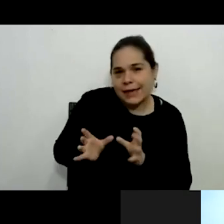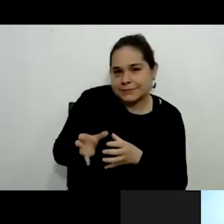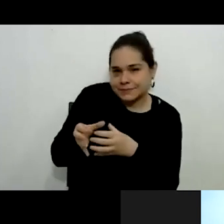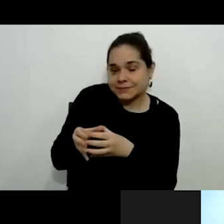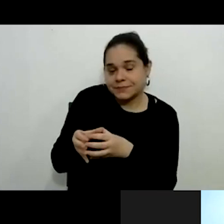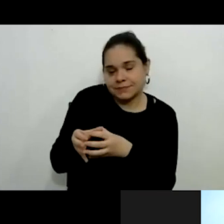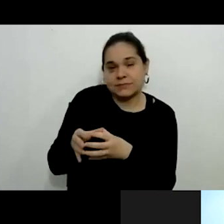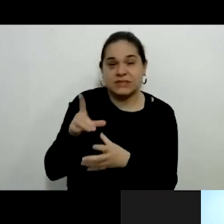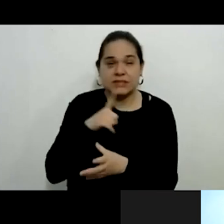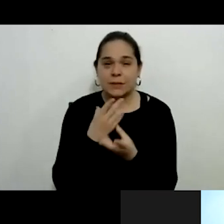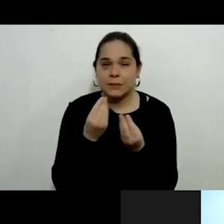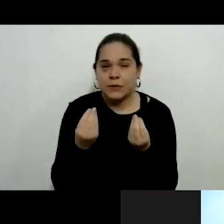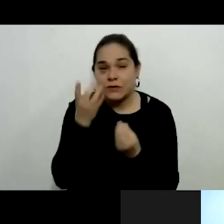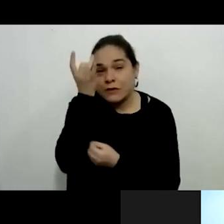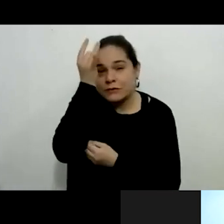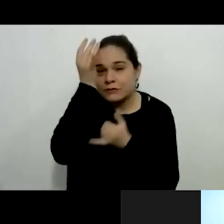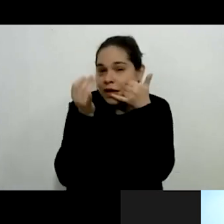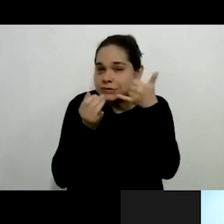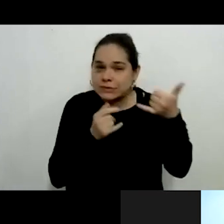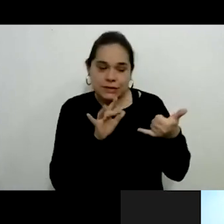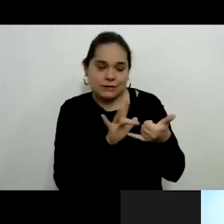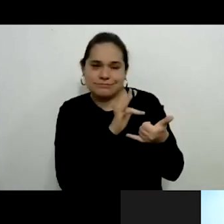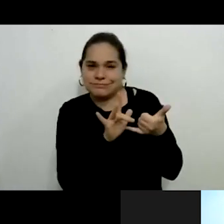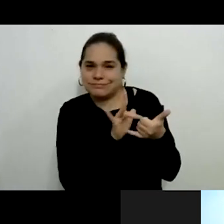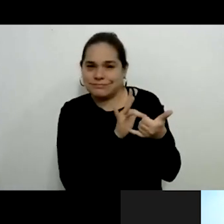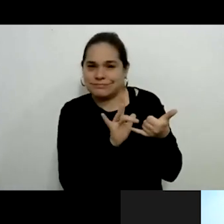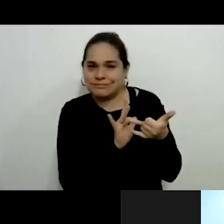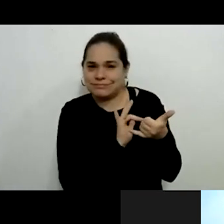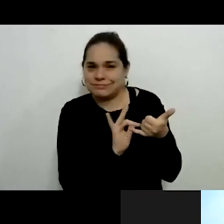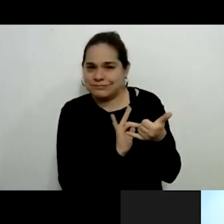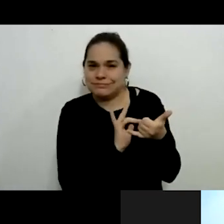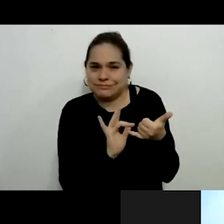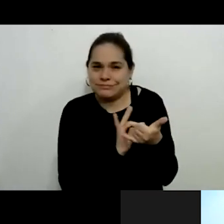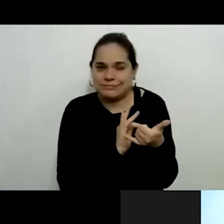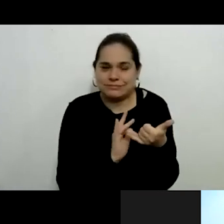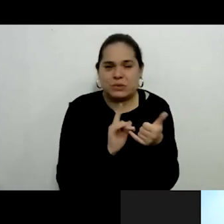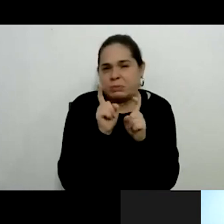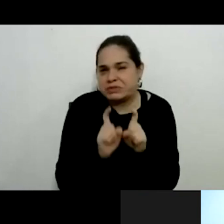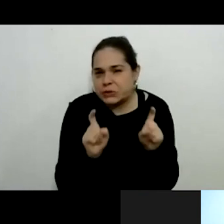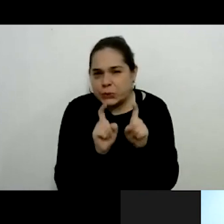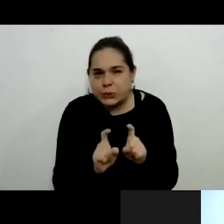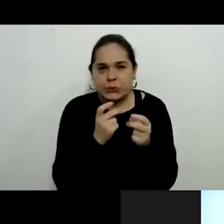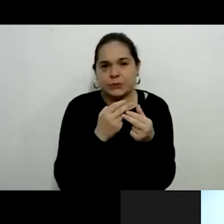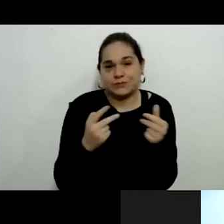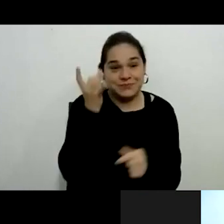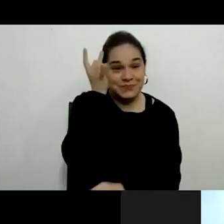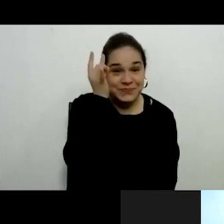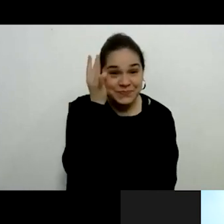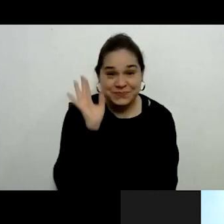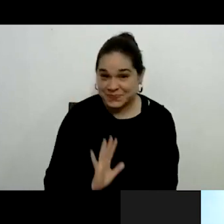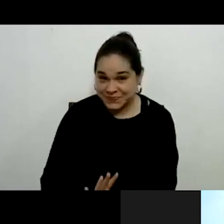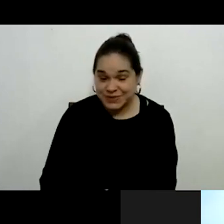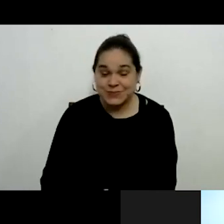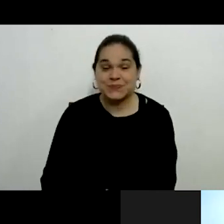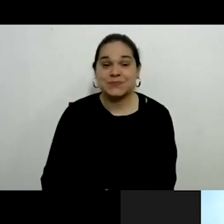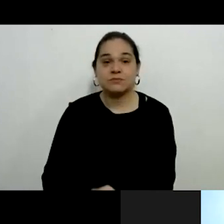eles têm muita habilidade com mexer com o sistema, pelo celular, pelo computador, por esses negócios, são habilidosos para mexer com